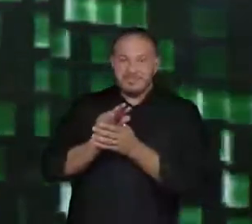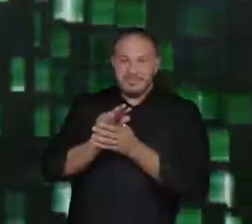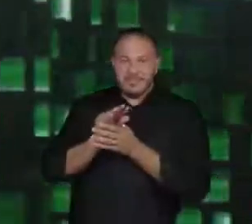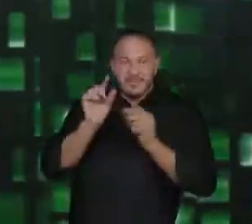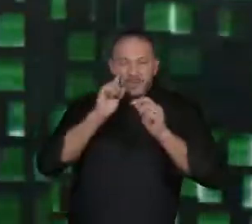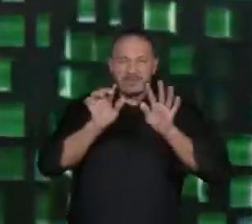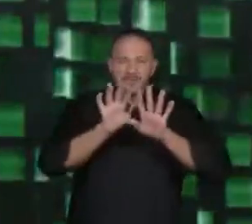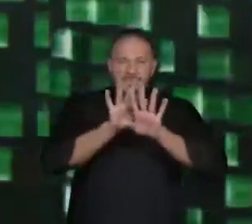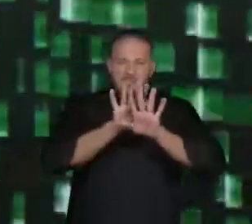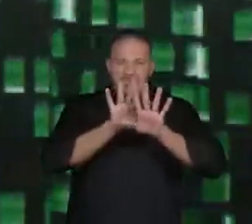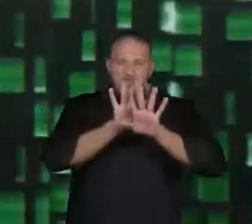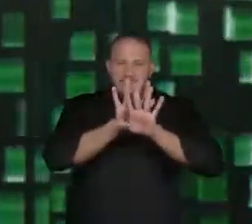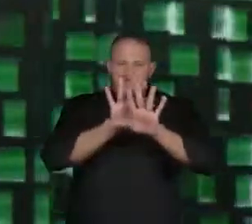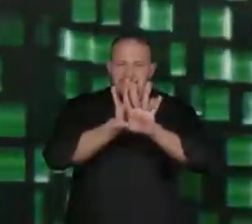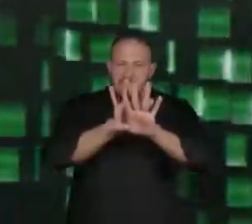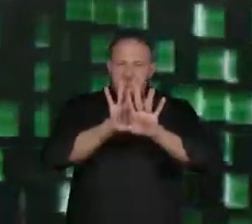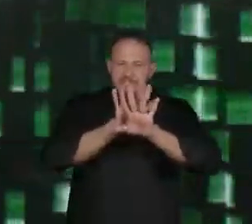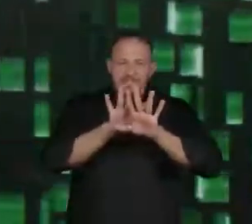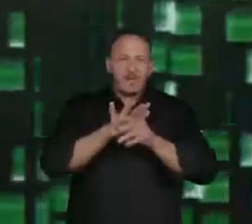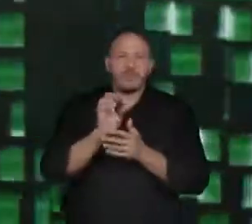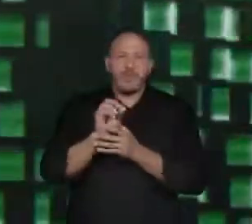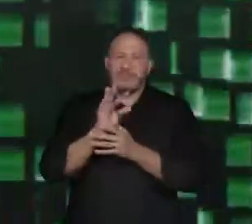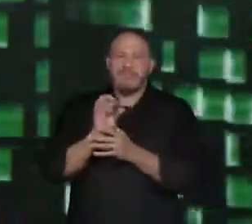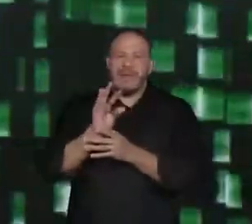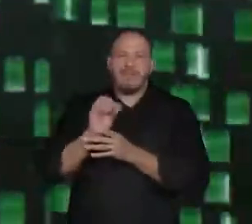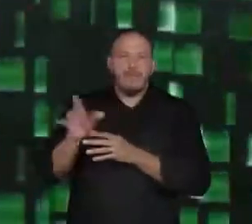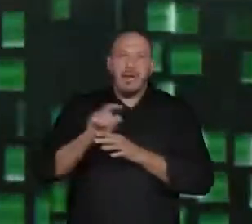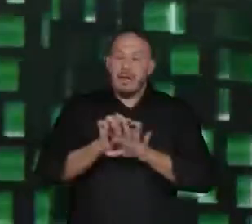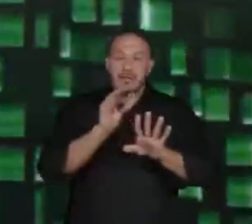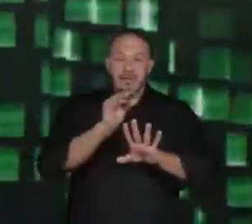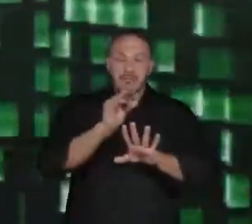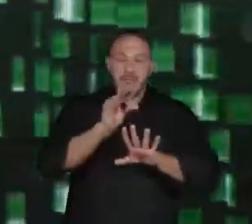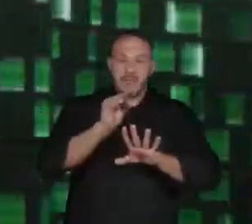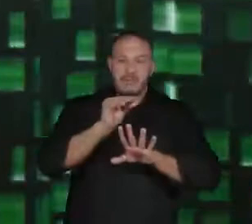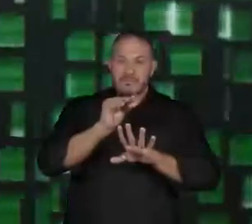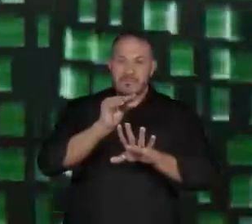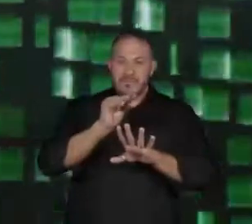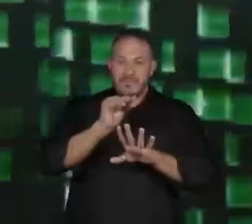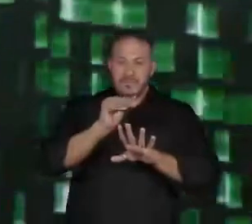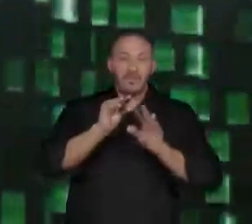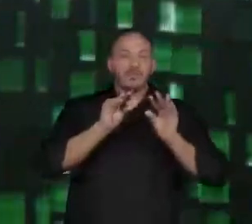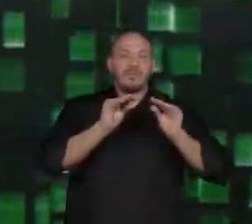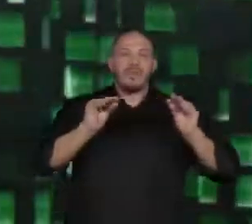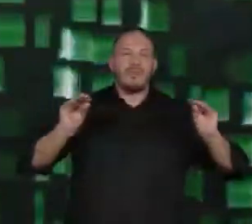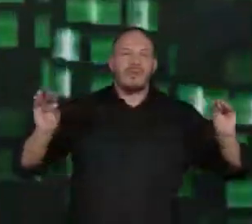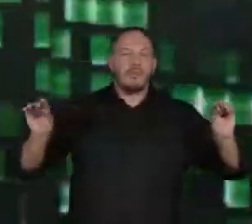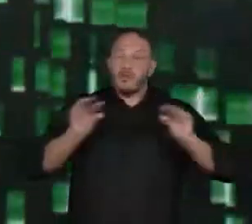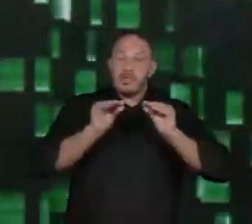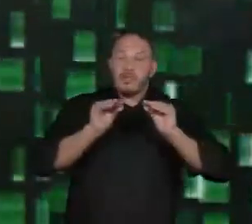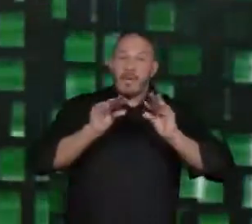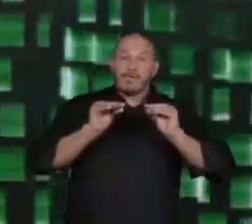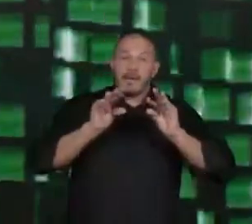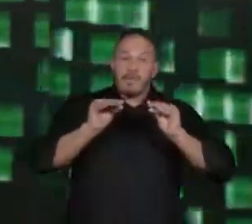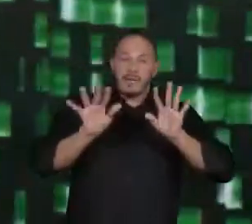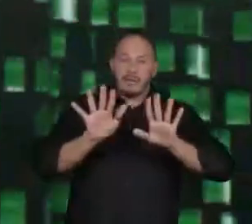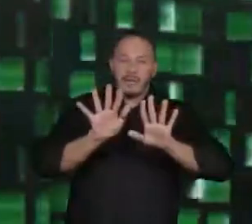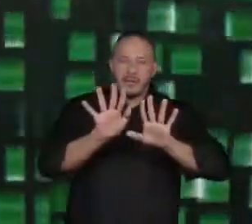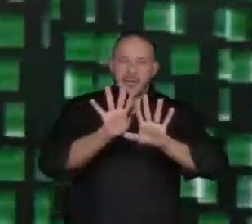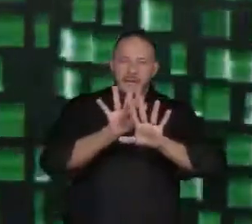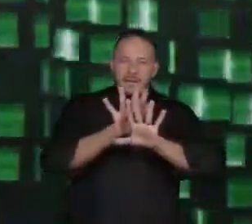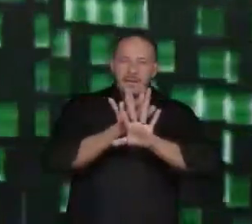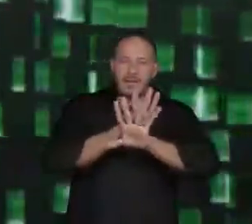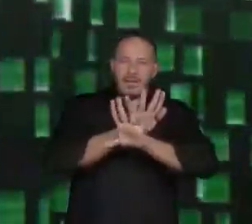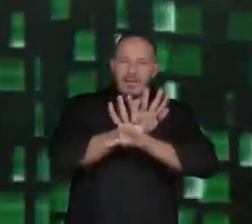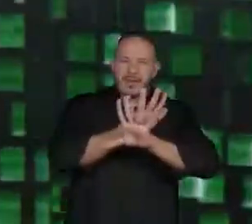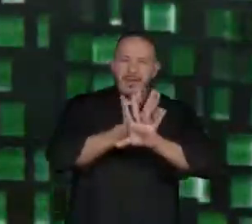vocês repararem, ela não está passando, ela está acendendo e apagando. Muito bem. Acendendo e apagando,